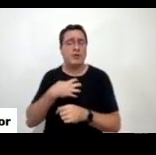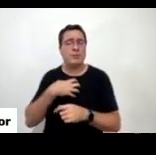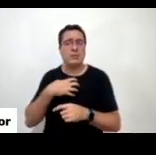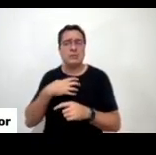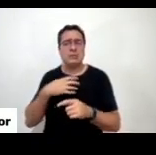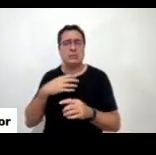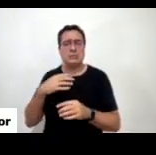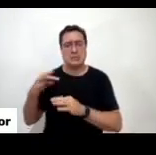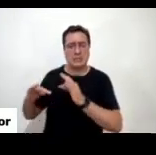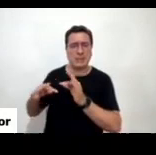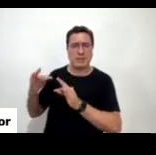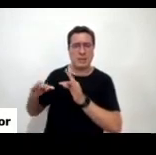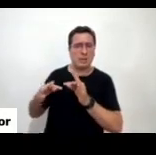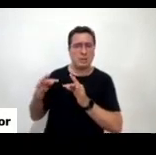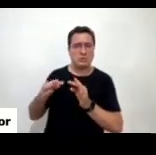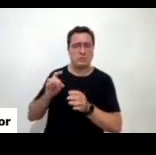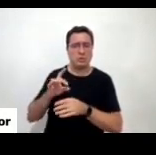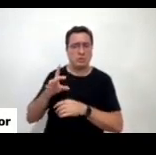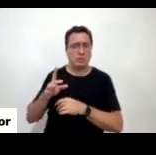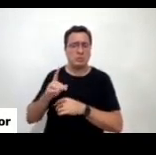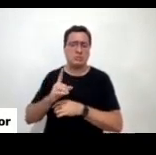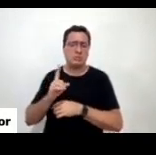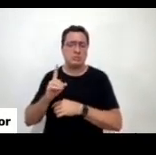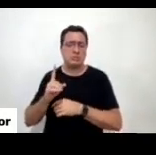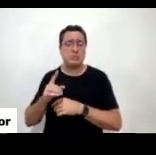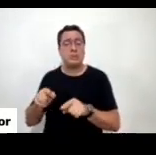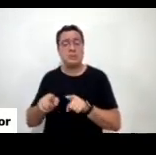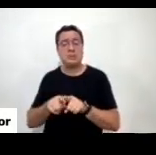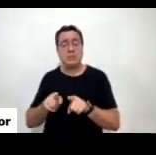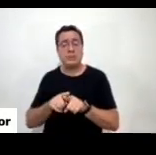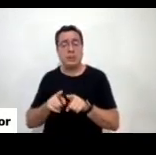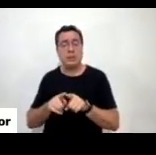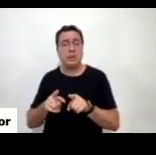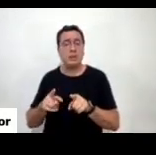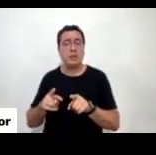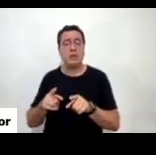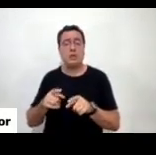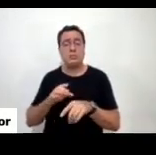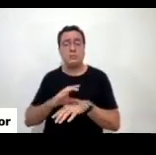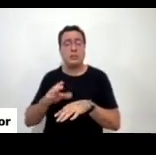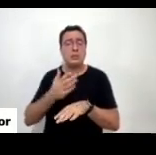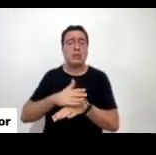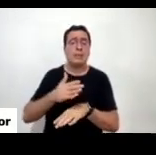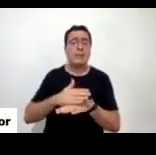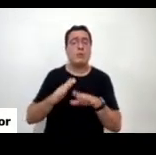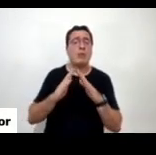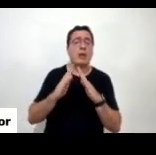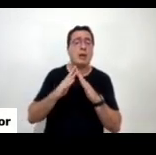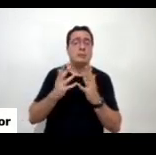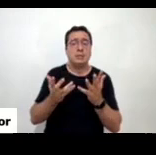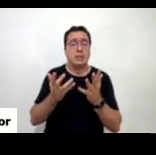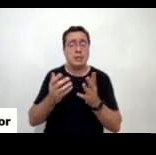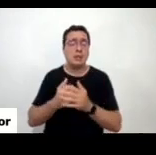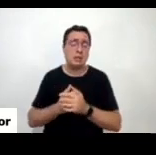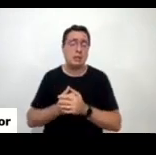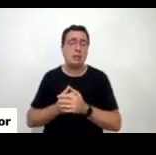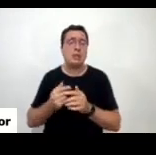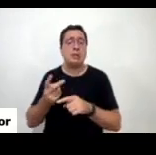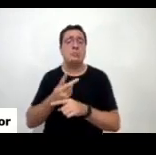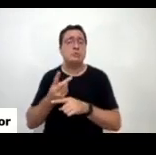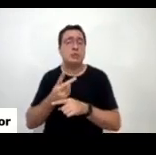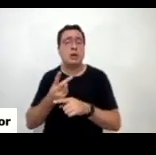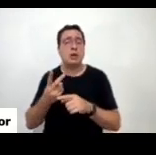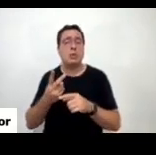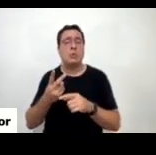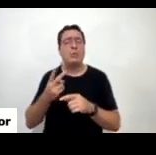tratamento numa parte educacional, mas até mesmo, às vezes você quer fazer um treinamento em casa. Você quer buscar algum